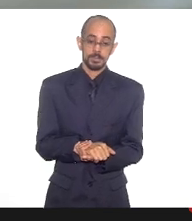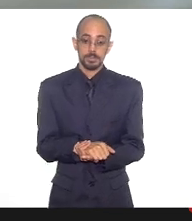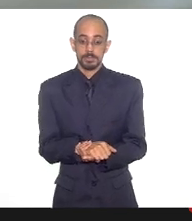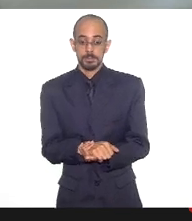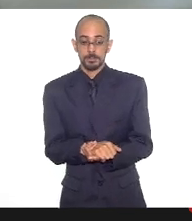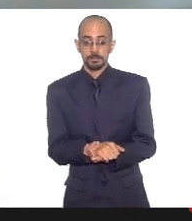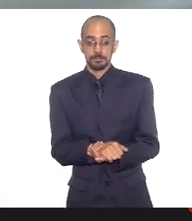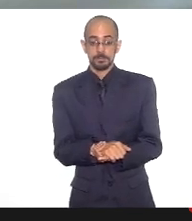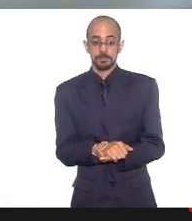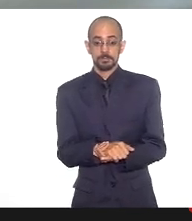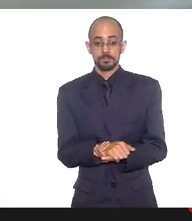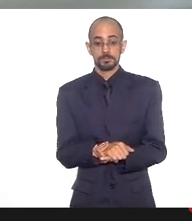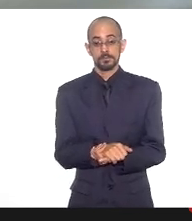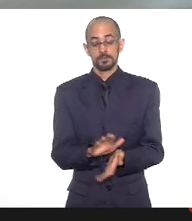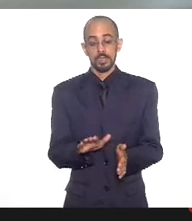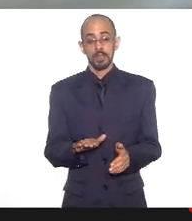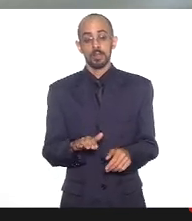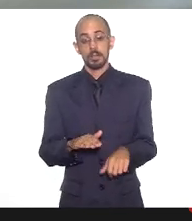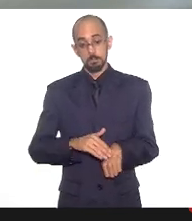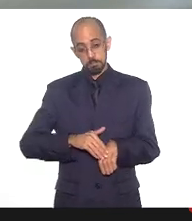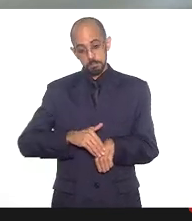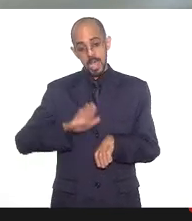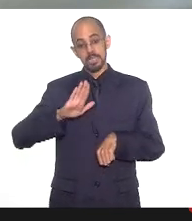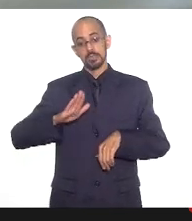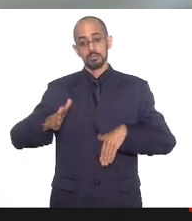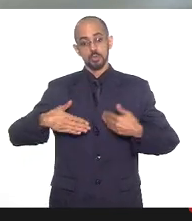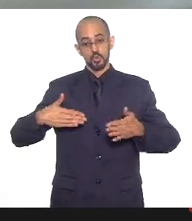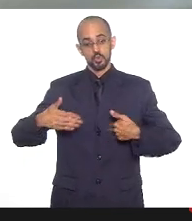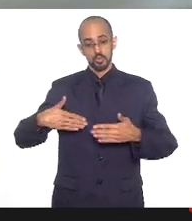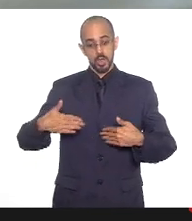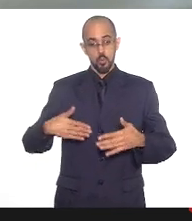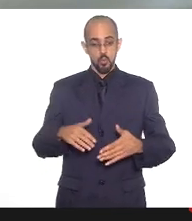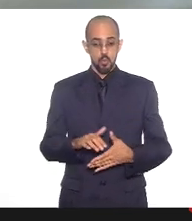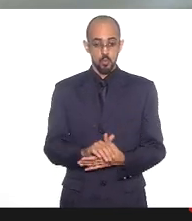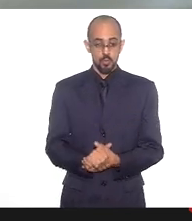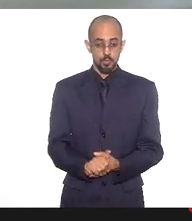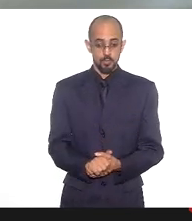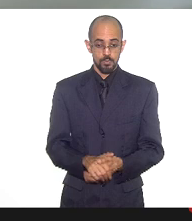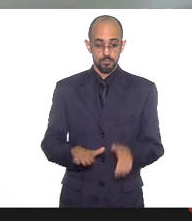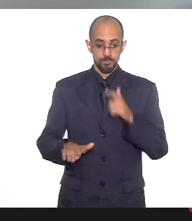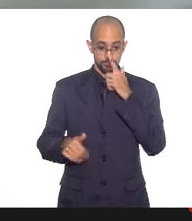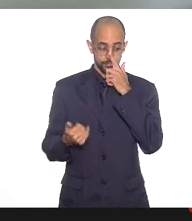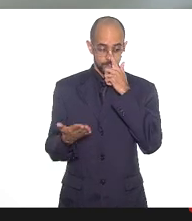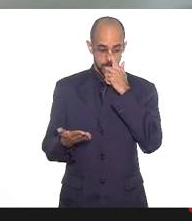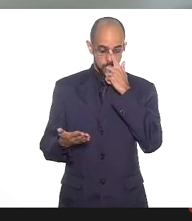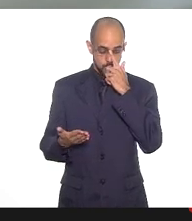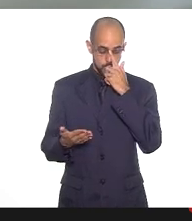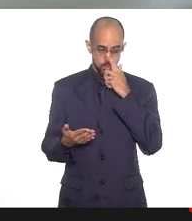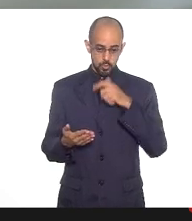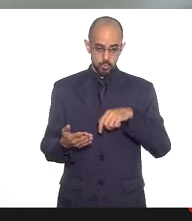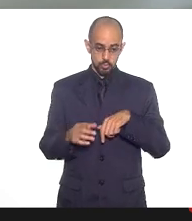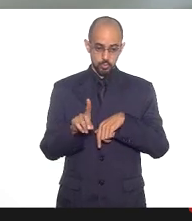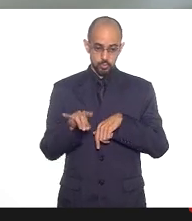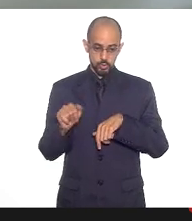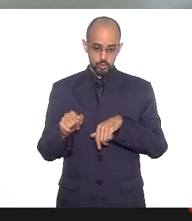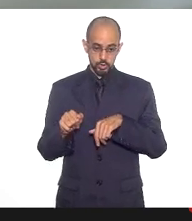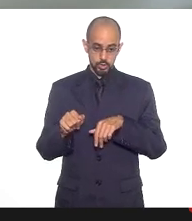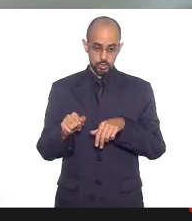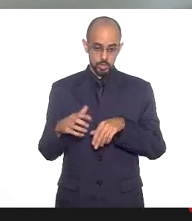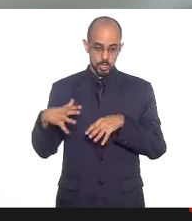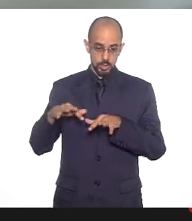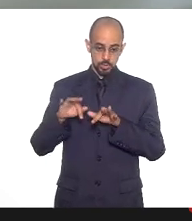e mais volume de produção. Então, na data do término, tem que haver um encontro de